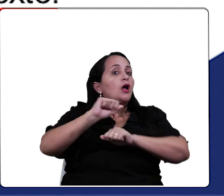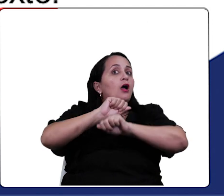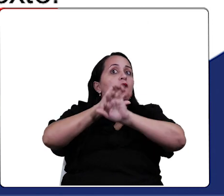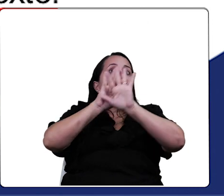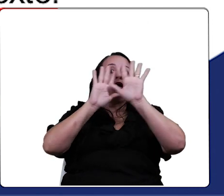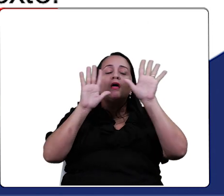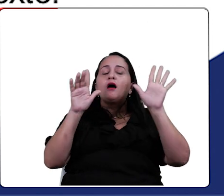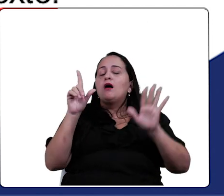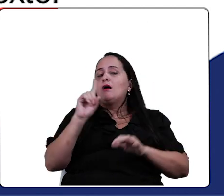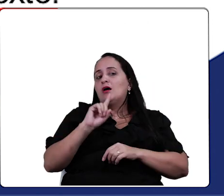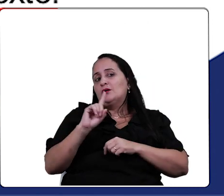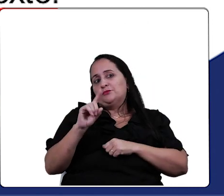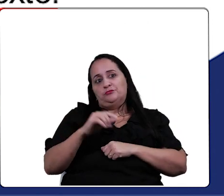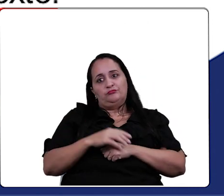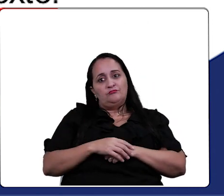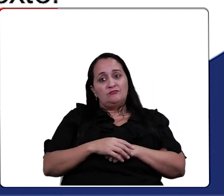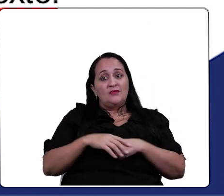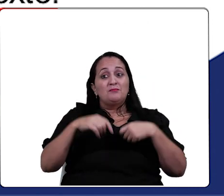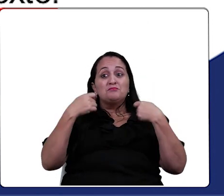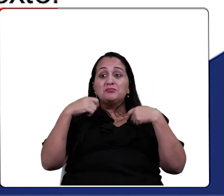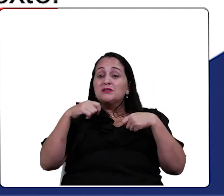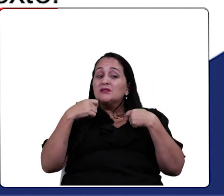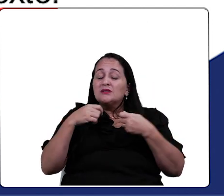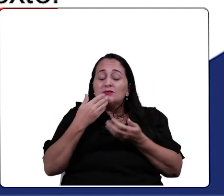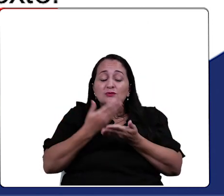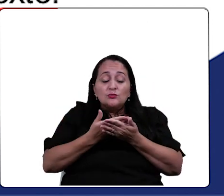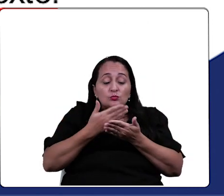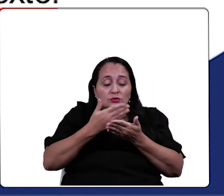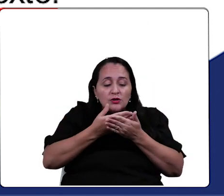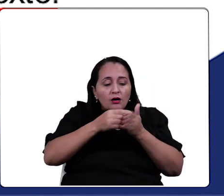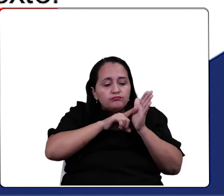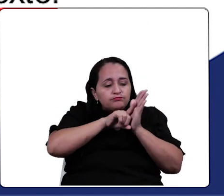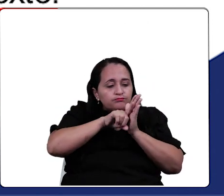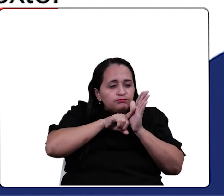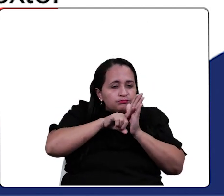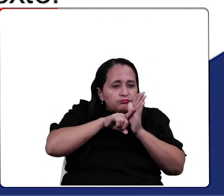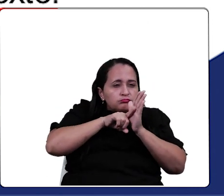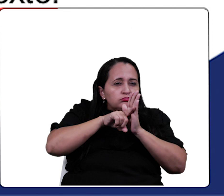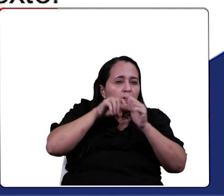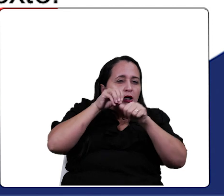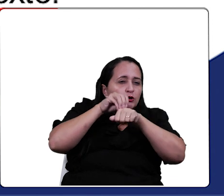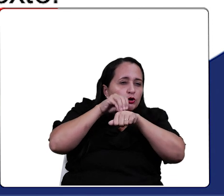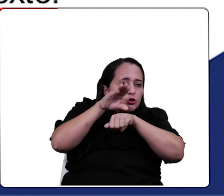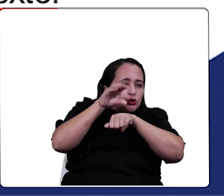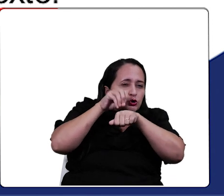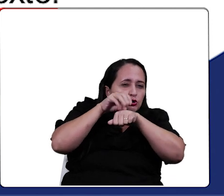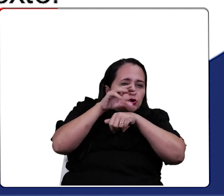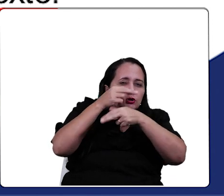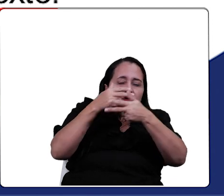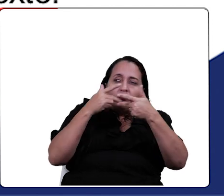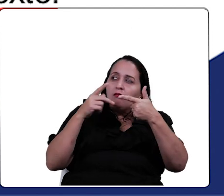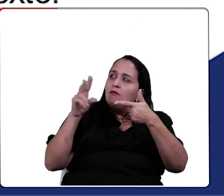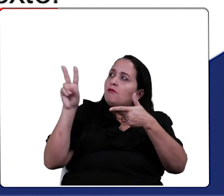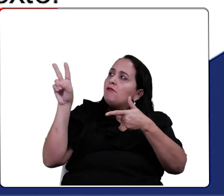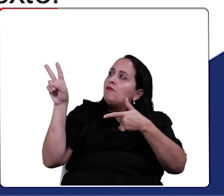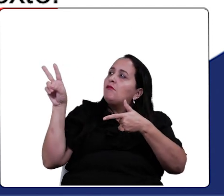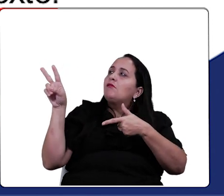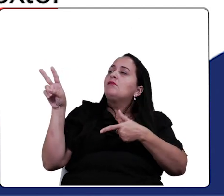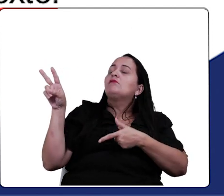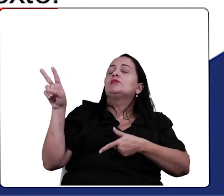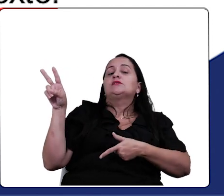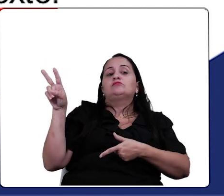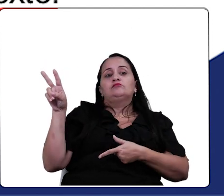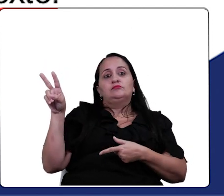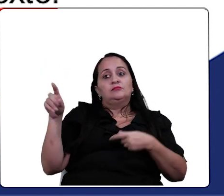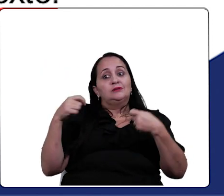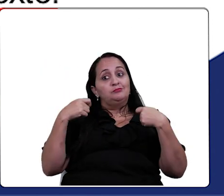é necessário que o leitor busque as pistas no título e no texto.